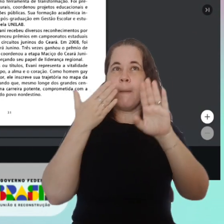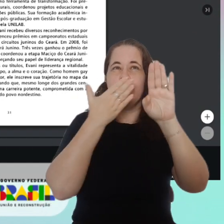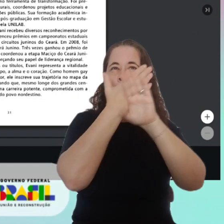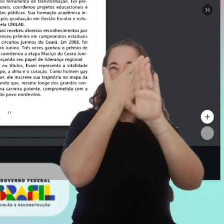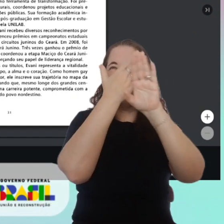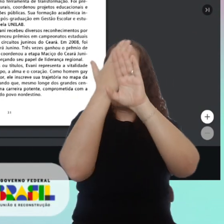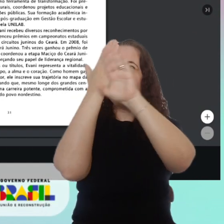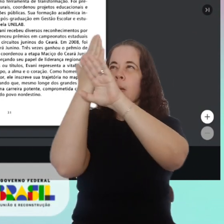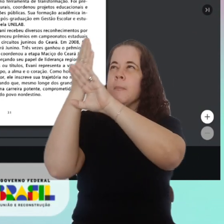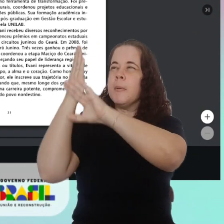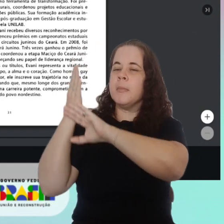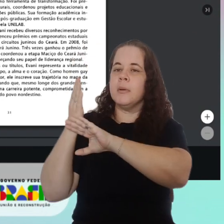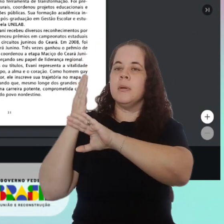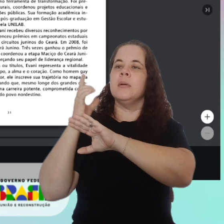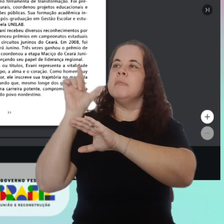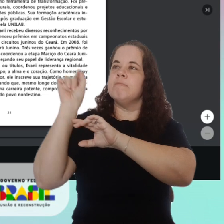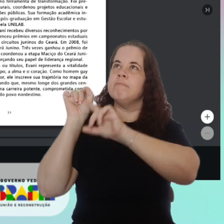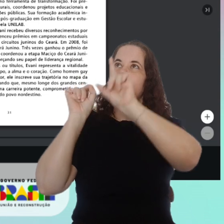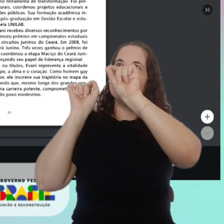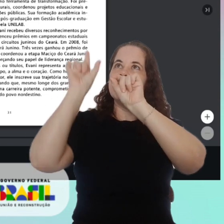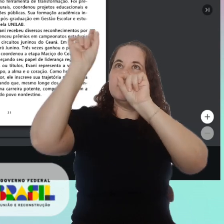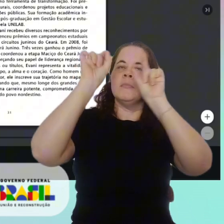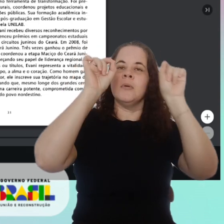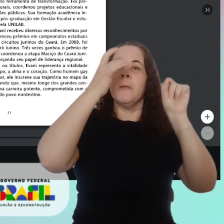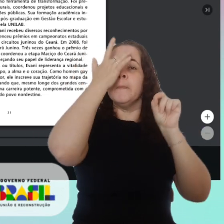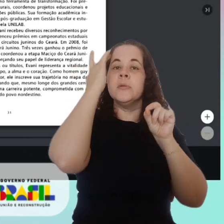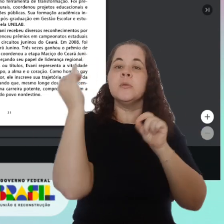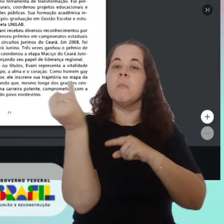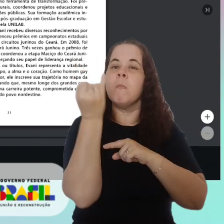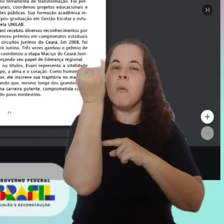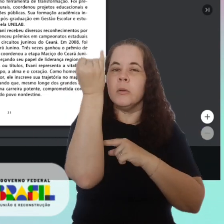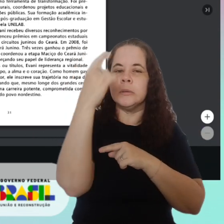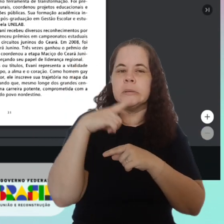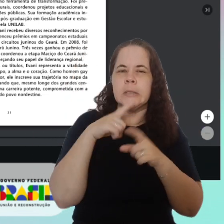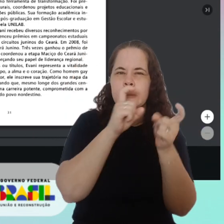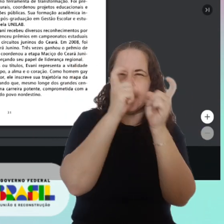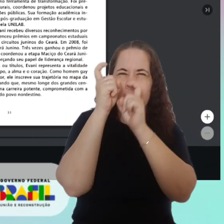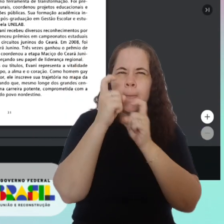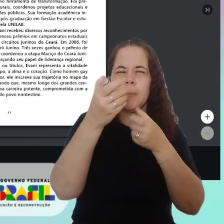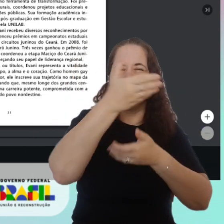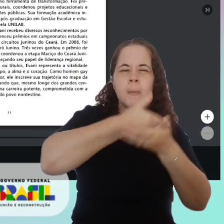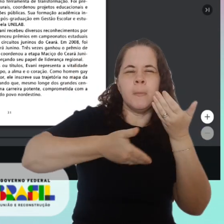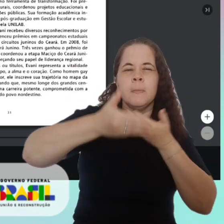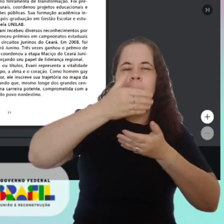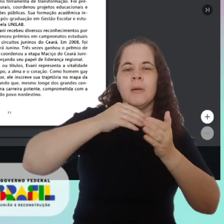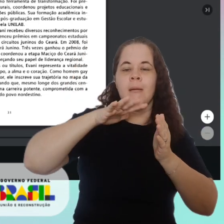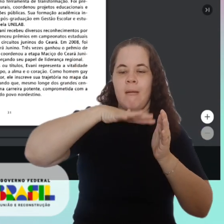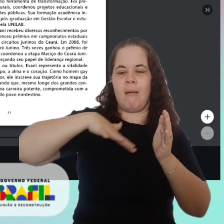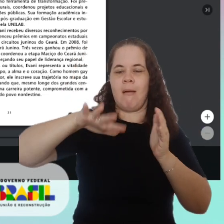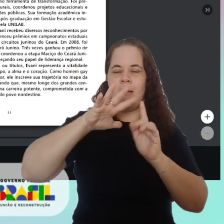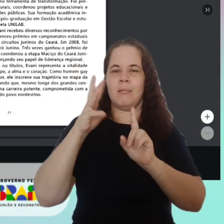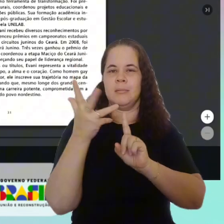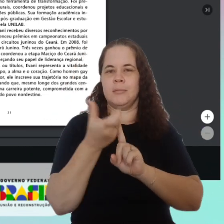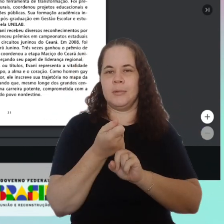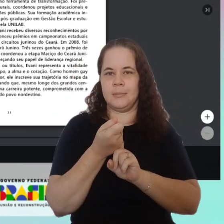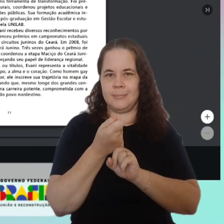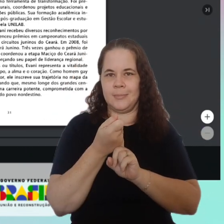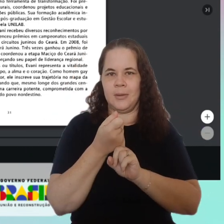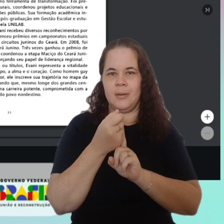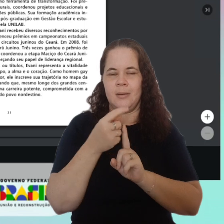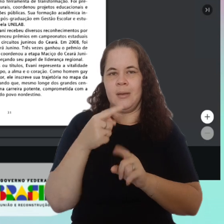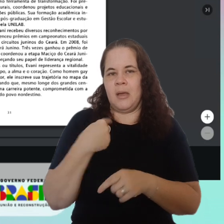aquelas pessoas que articulam ali, né, dentro do seu território, né? A gente foi, né, dentro desse foco, né? A gente não foi